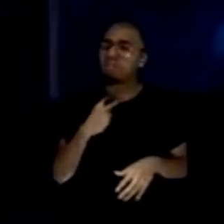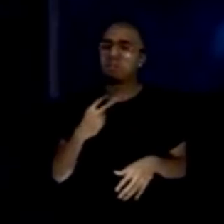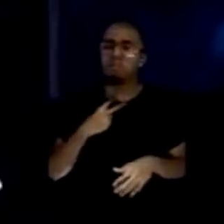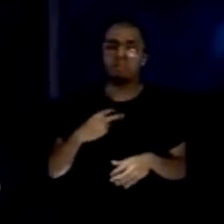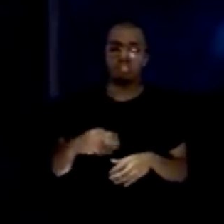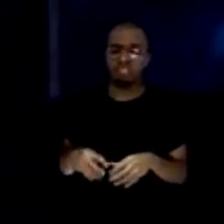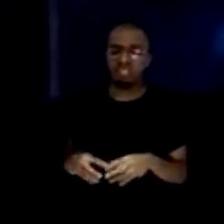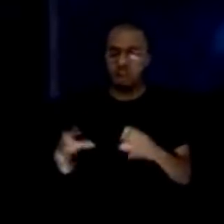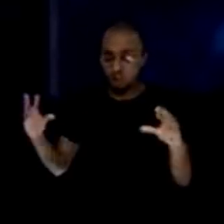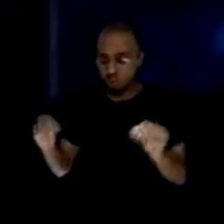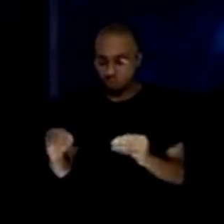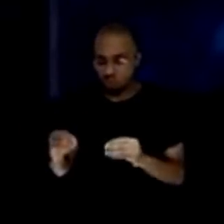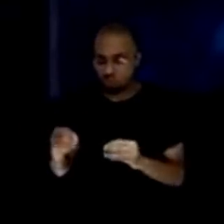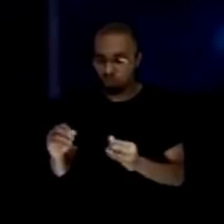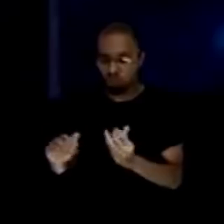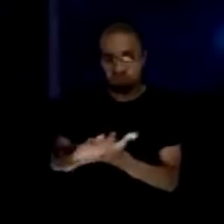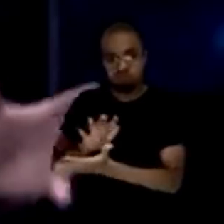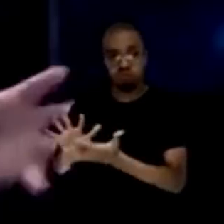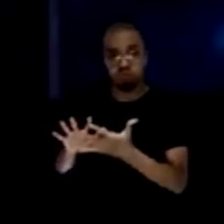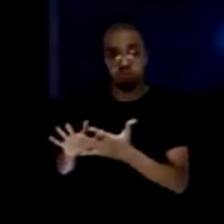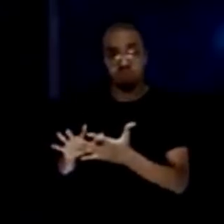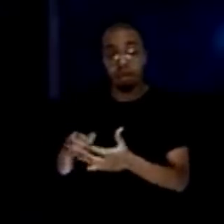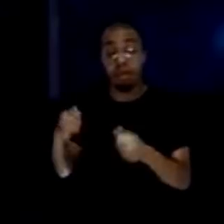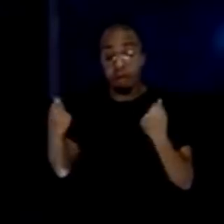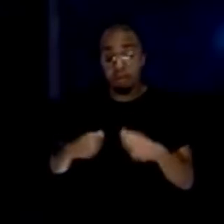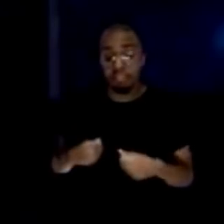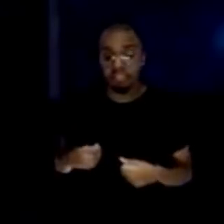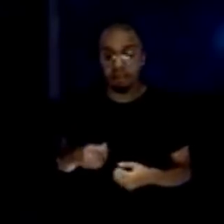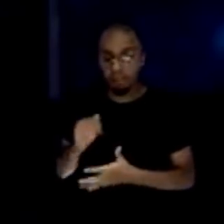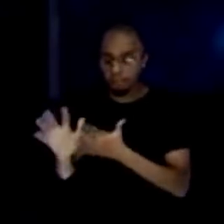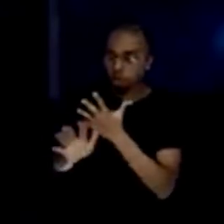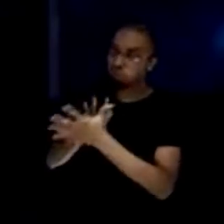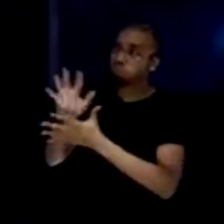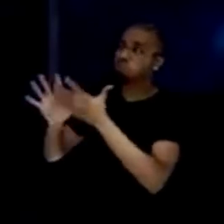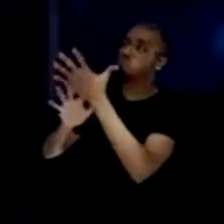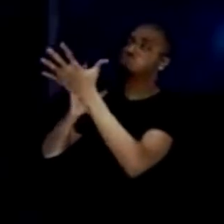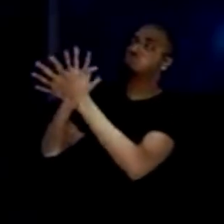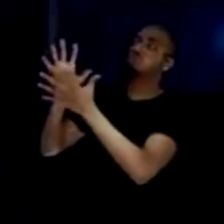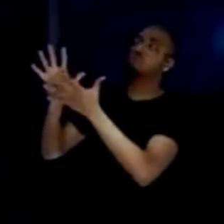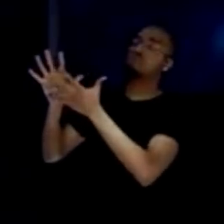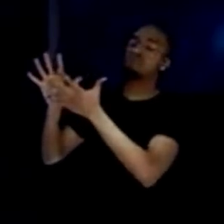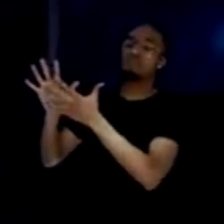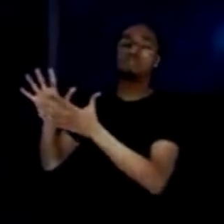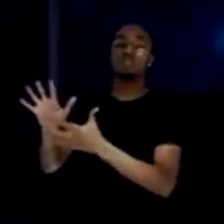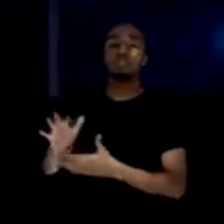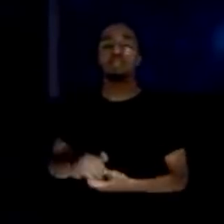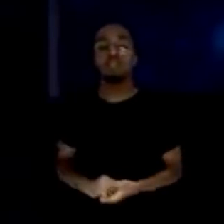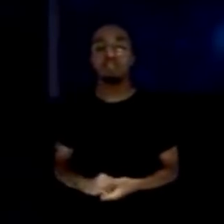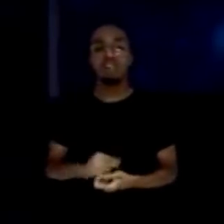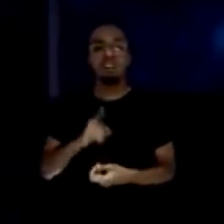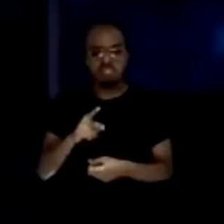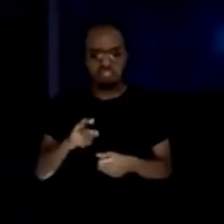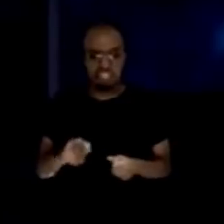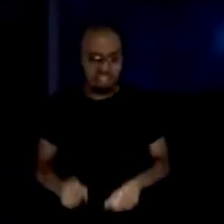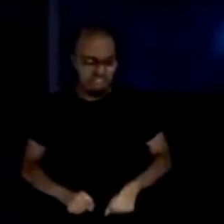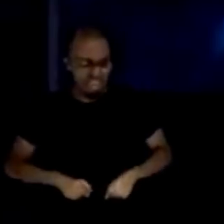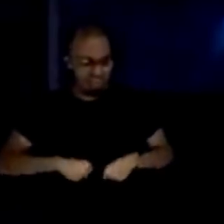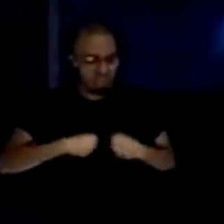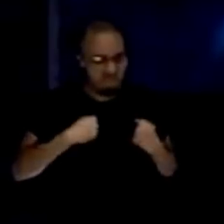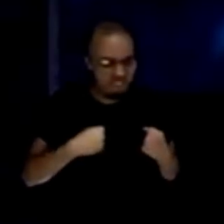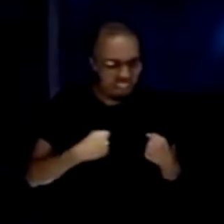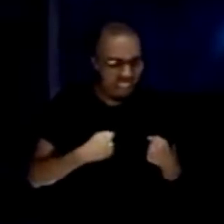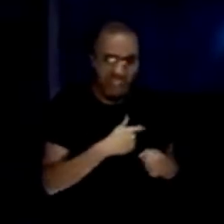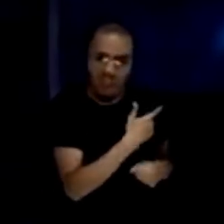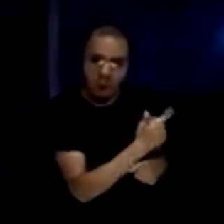pode. Mas o que, que eu vou falar? Reagir ao que está acontecendo à minha volta? Não. Você vai usar aquilo que o diabo tem o maior medo que você